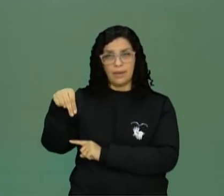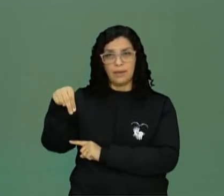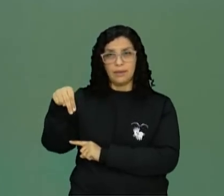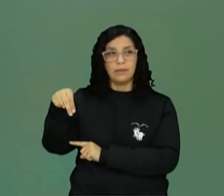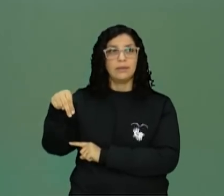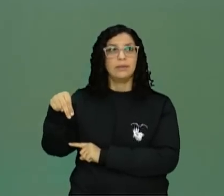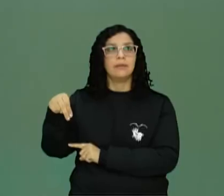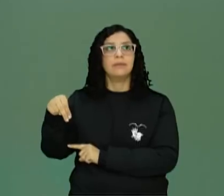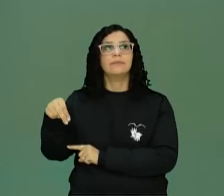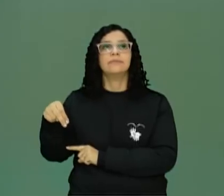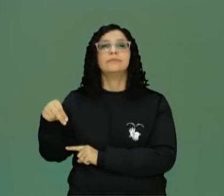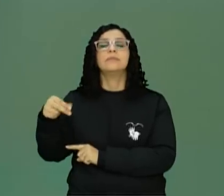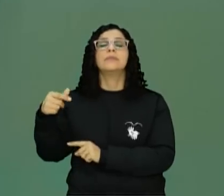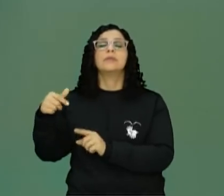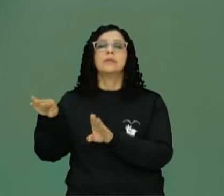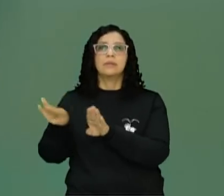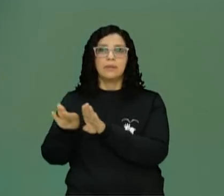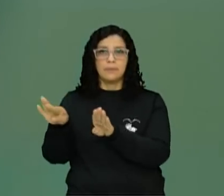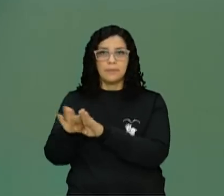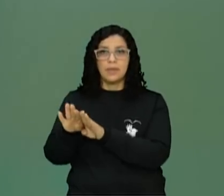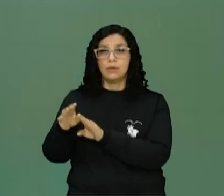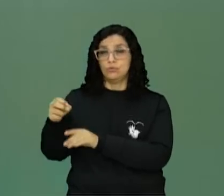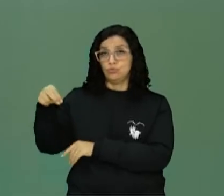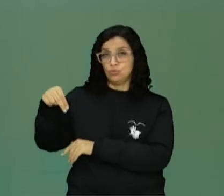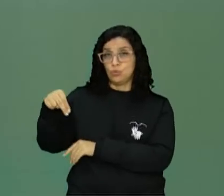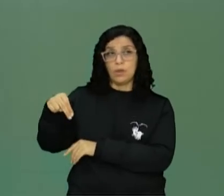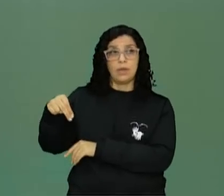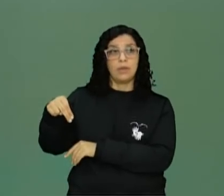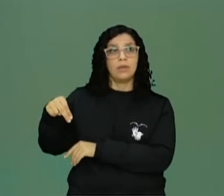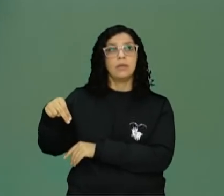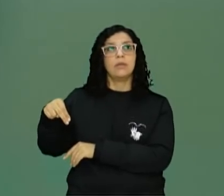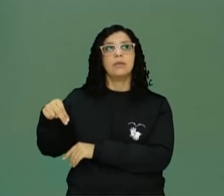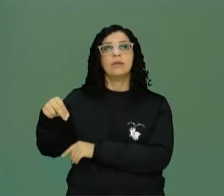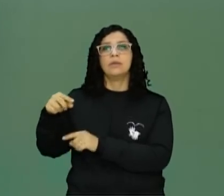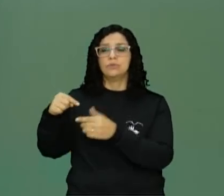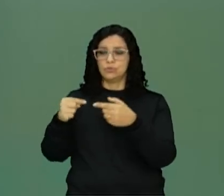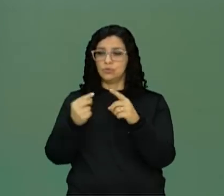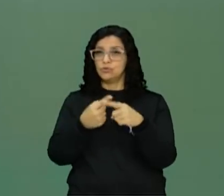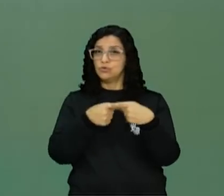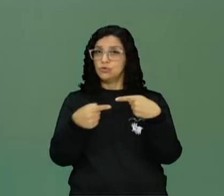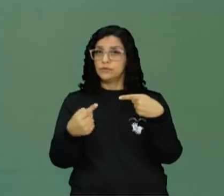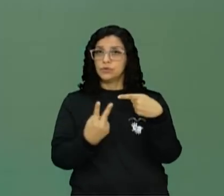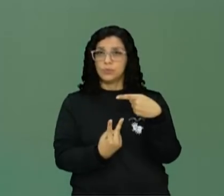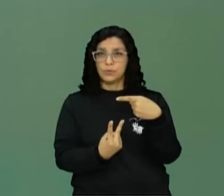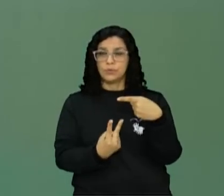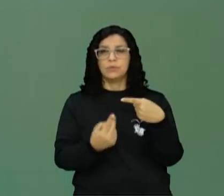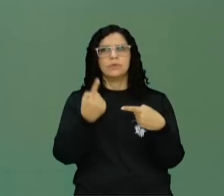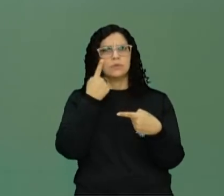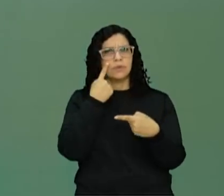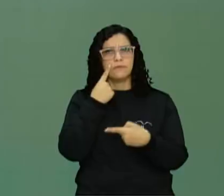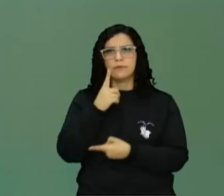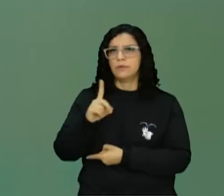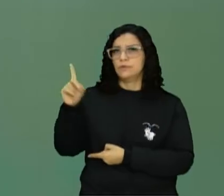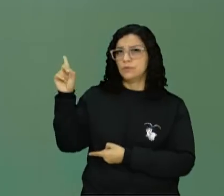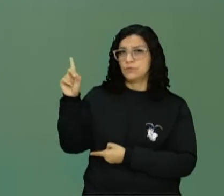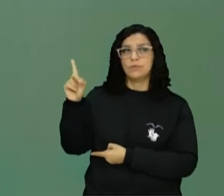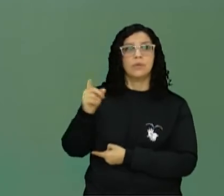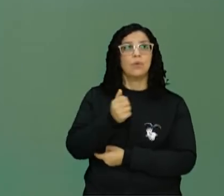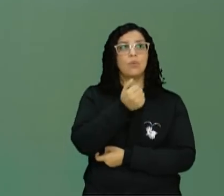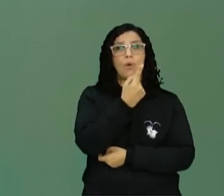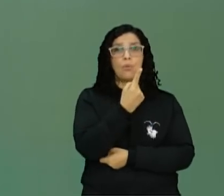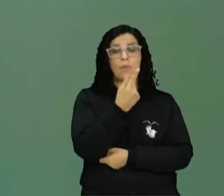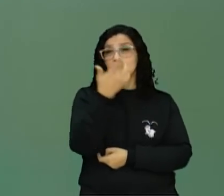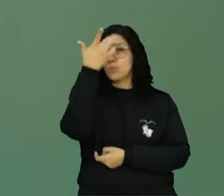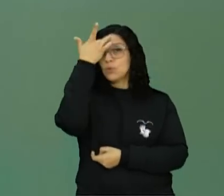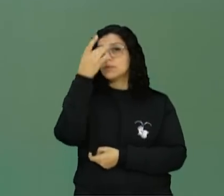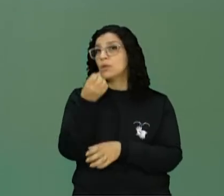20º, vezes a quantidade de termos, que nesse caso vai ser n, divididos por 2. Repara que aqui eu tenho o A1, mas eu não tenho